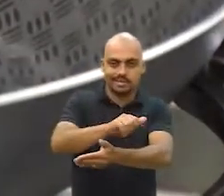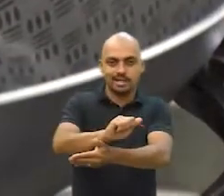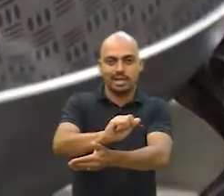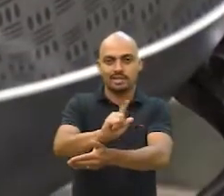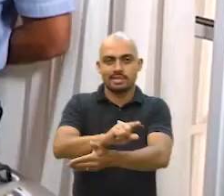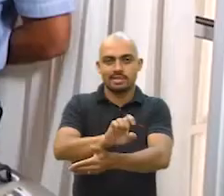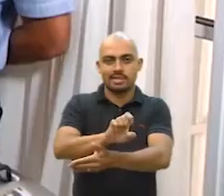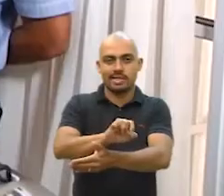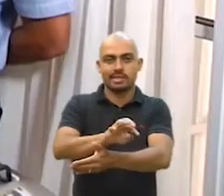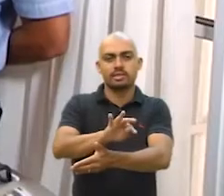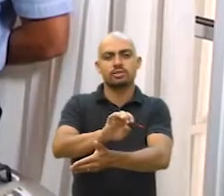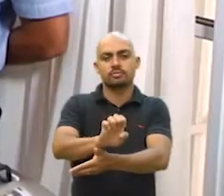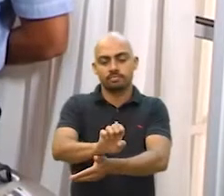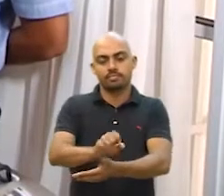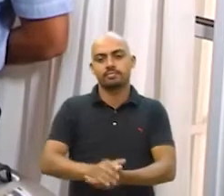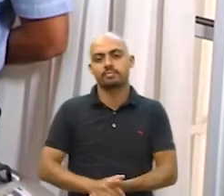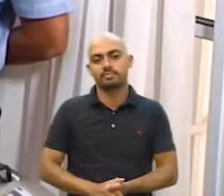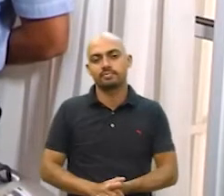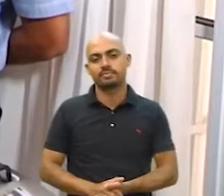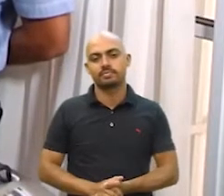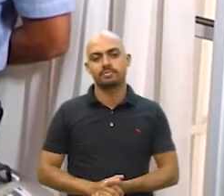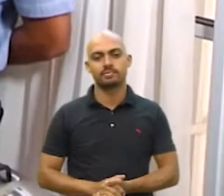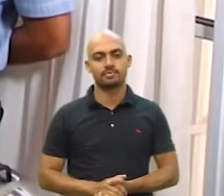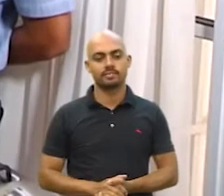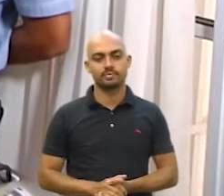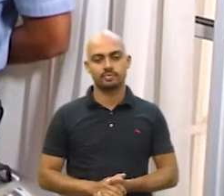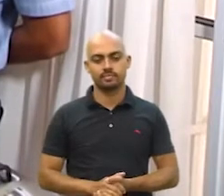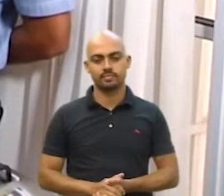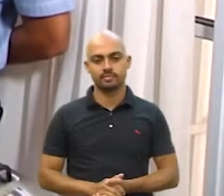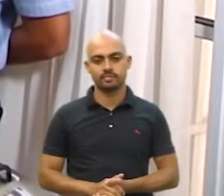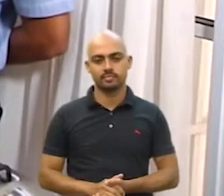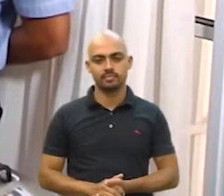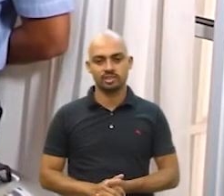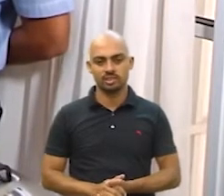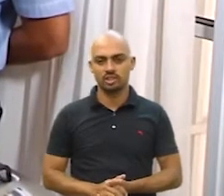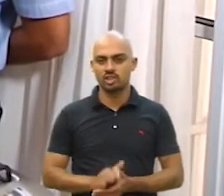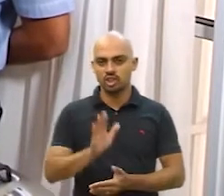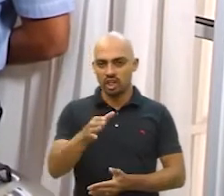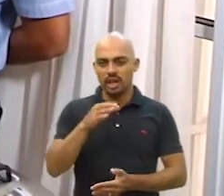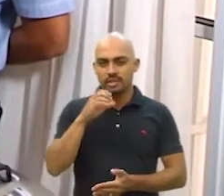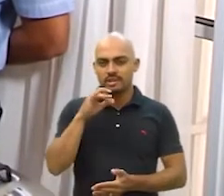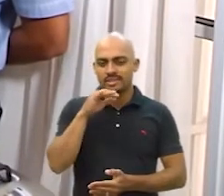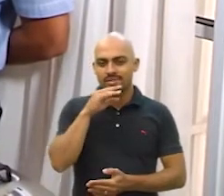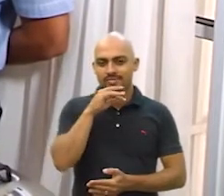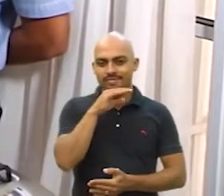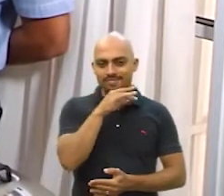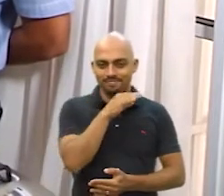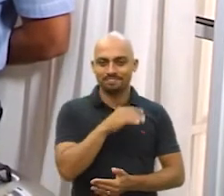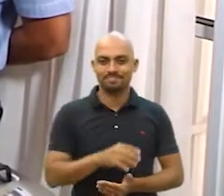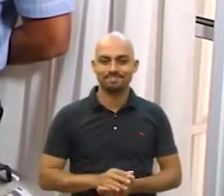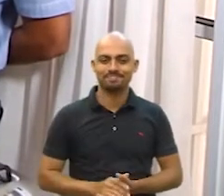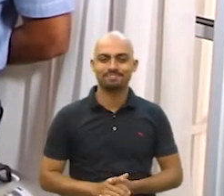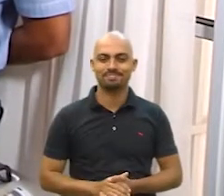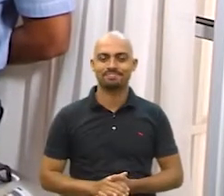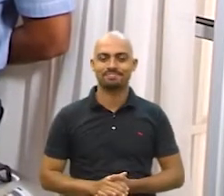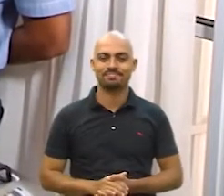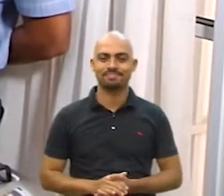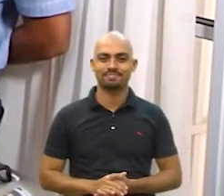nossa frigideira. Né? Ela já tá quentinha, ó.